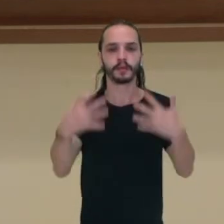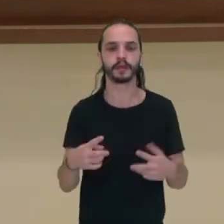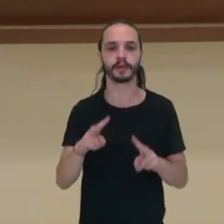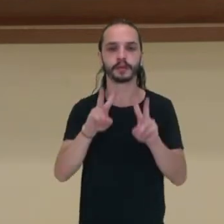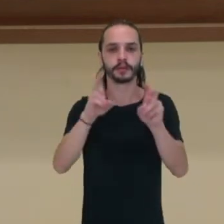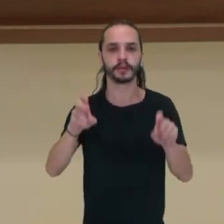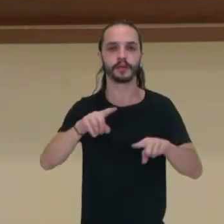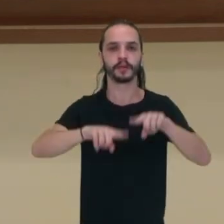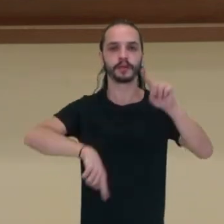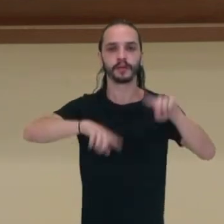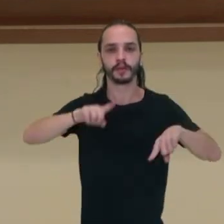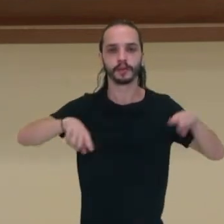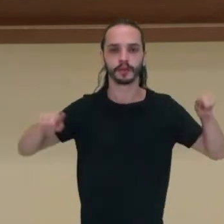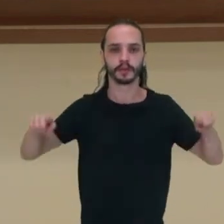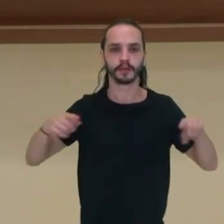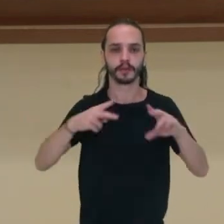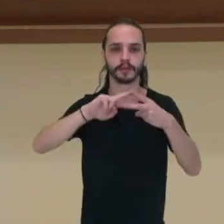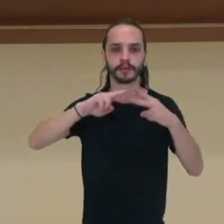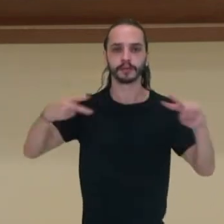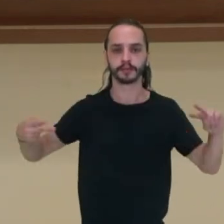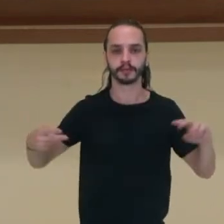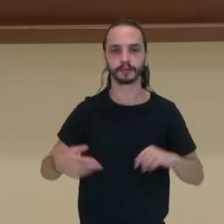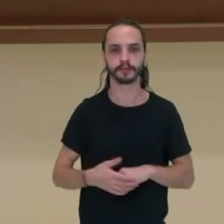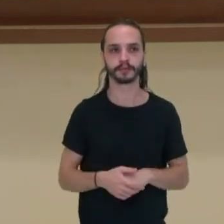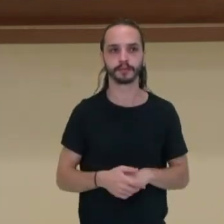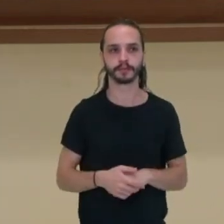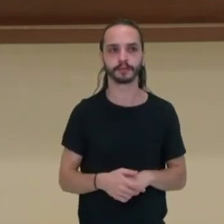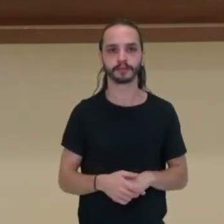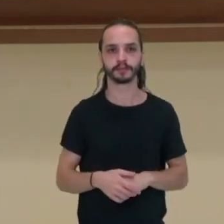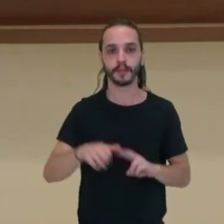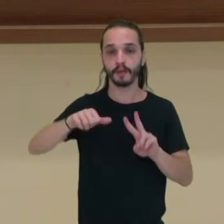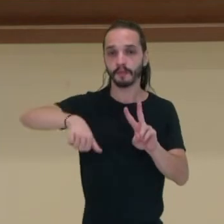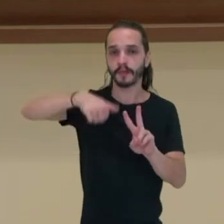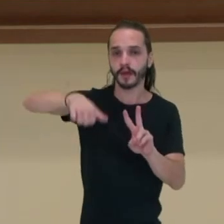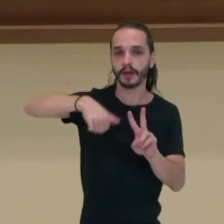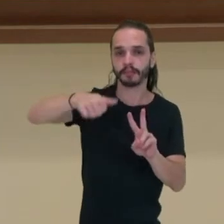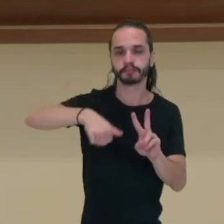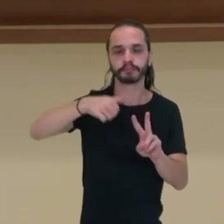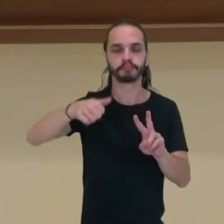de variabilidade genética. Né? Nós somos